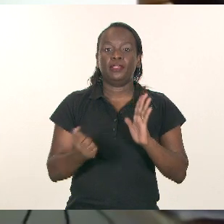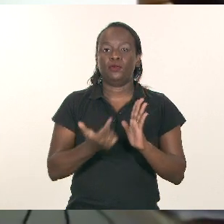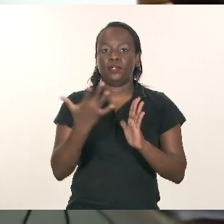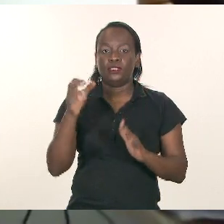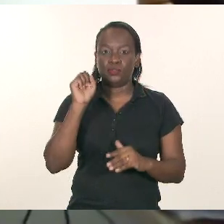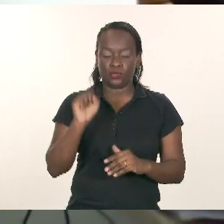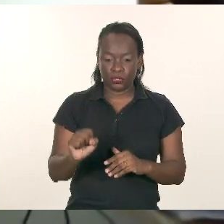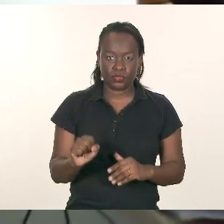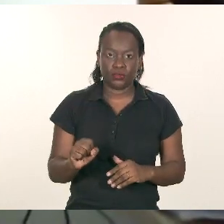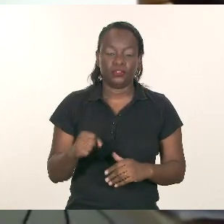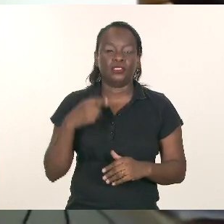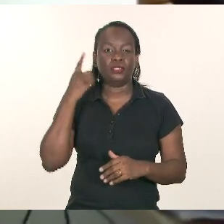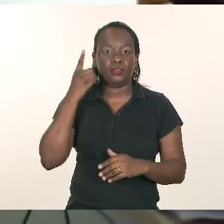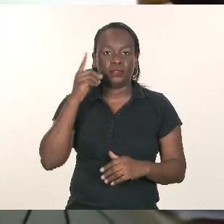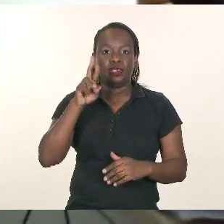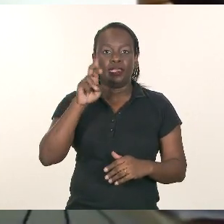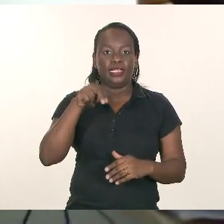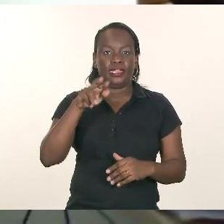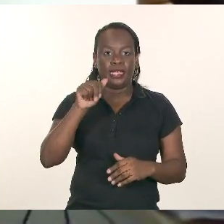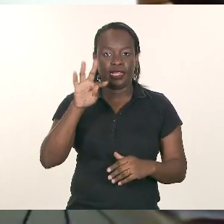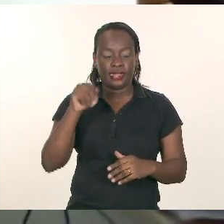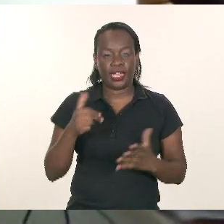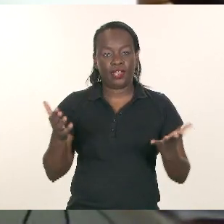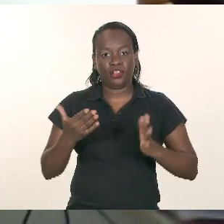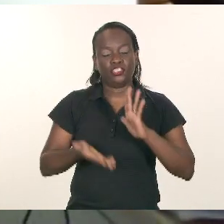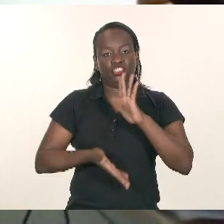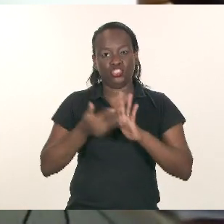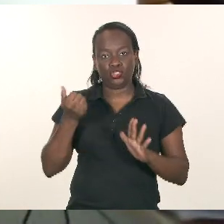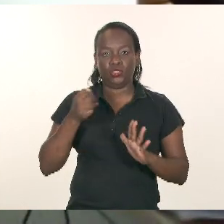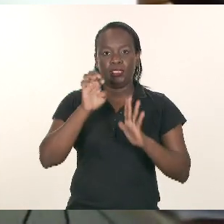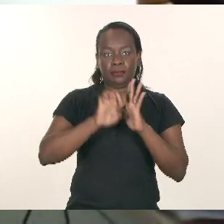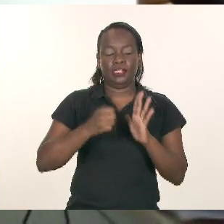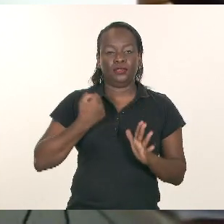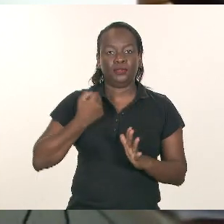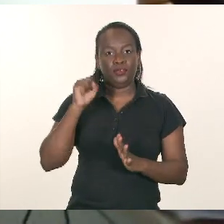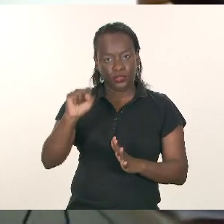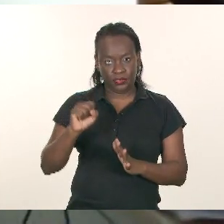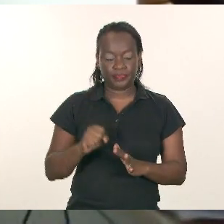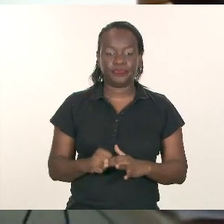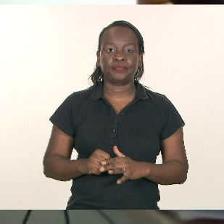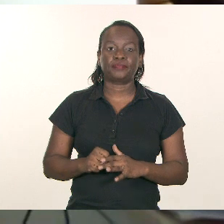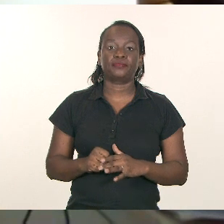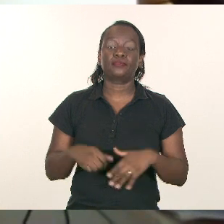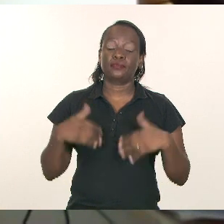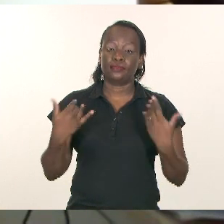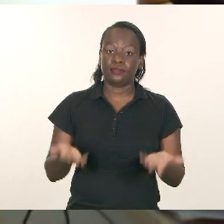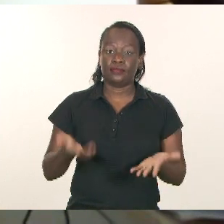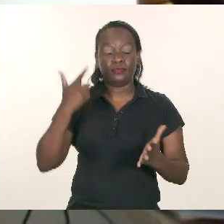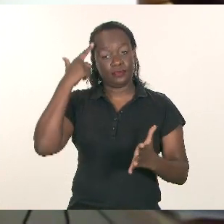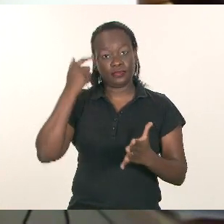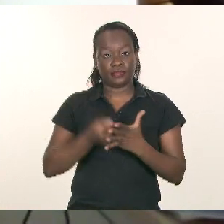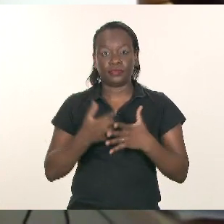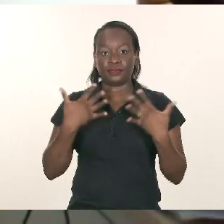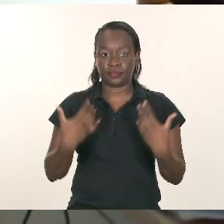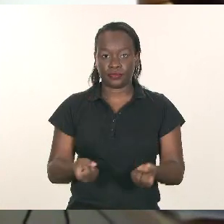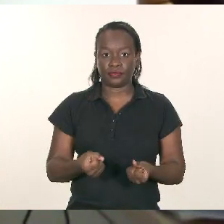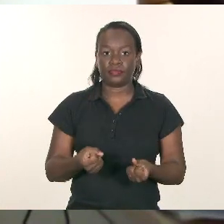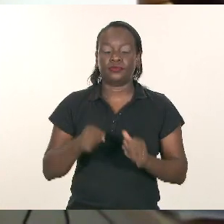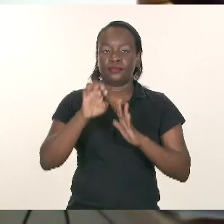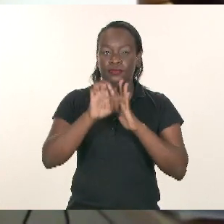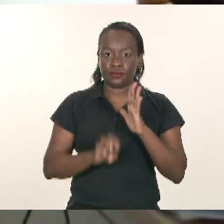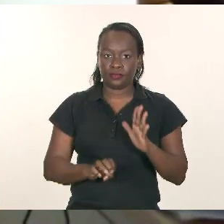emendas. A deputada Renata acabou de retirar a emenda número 8. Então, o parecer é favorável